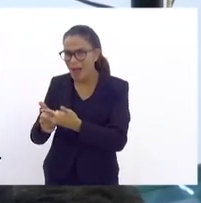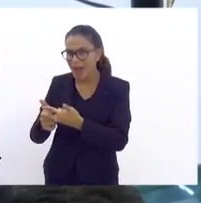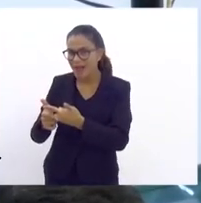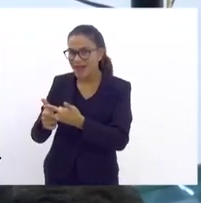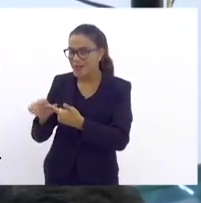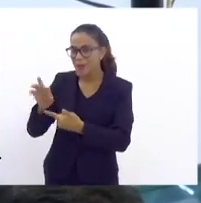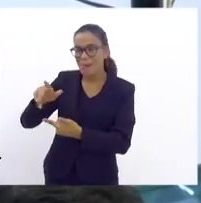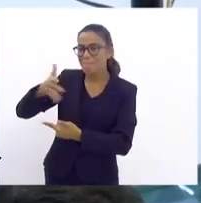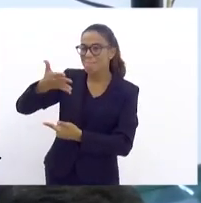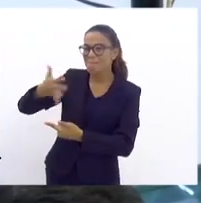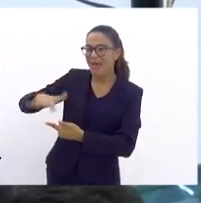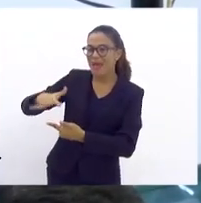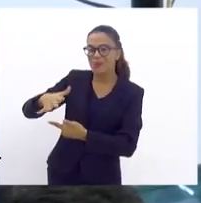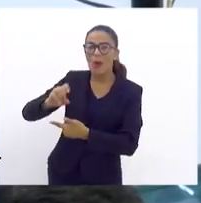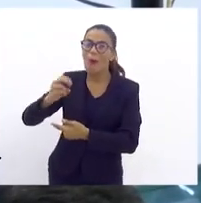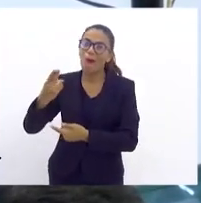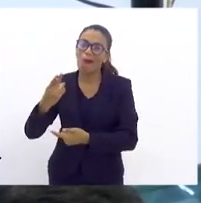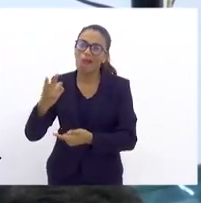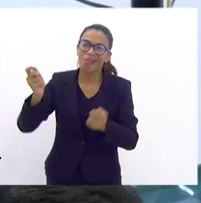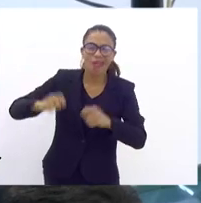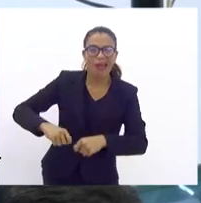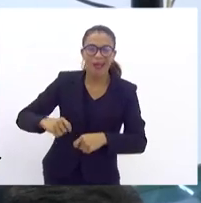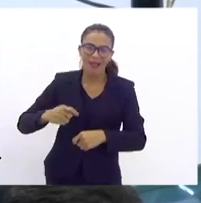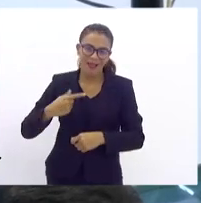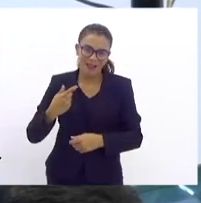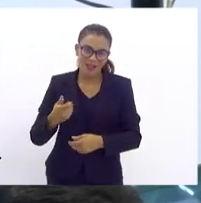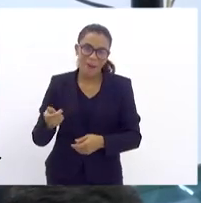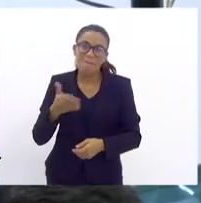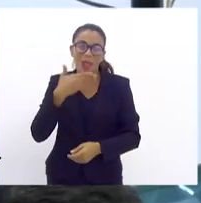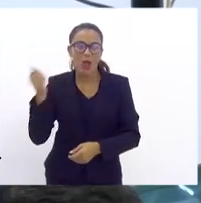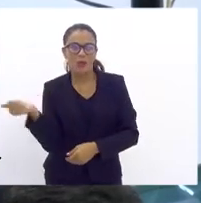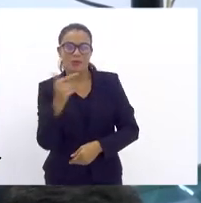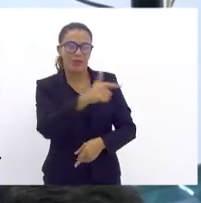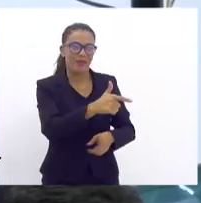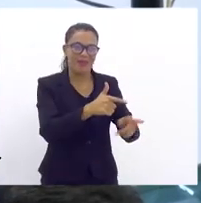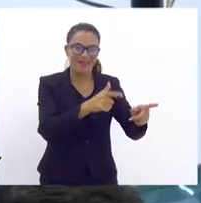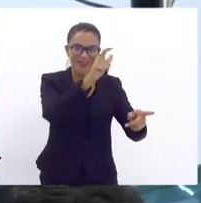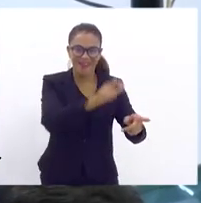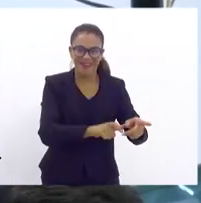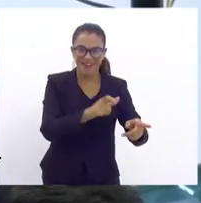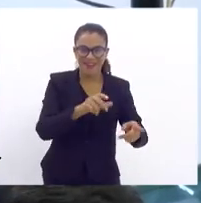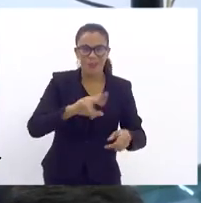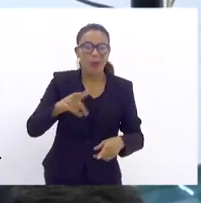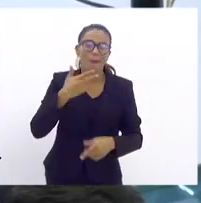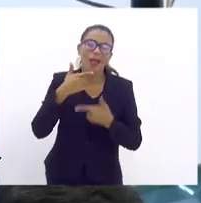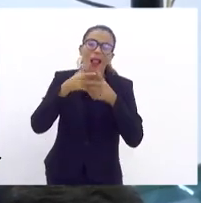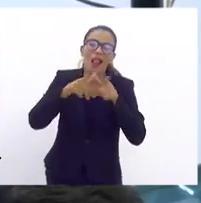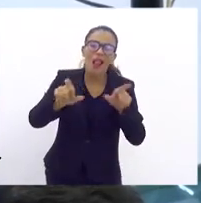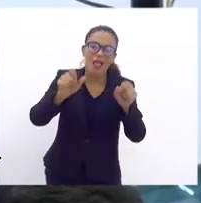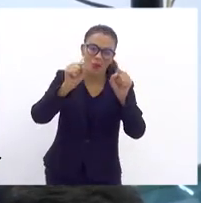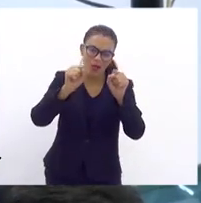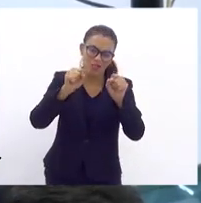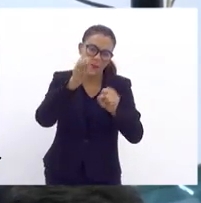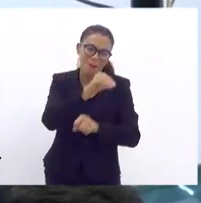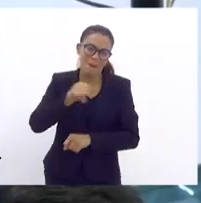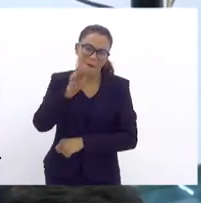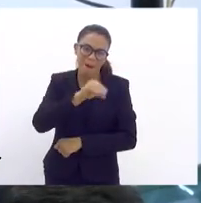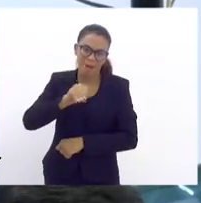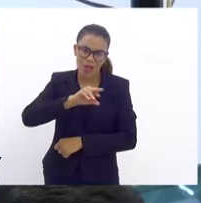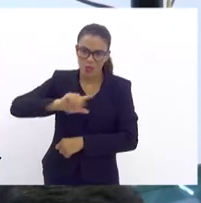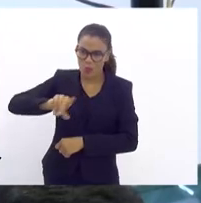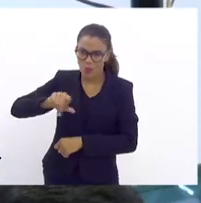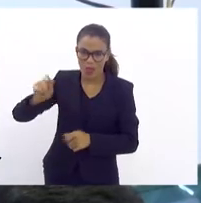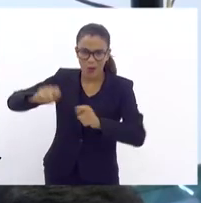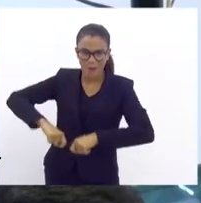seja mais ou menos competente se comparado ao outro né Porque uma pessoa não não usa a linguagem oral que ela não seja